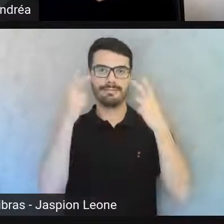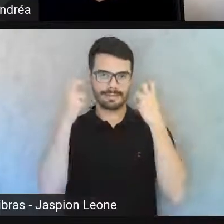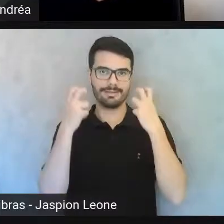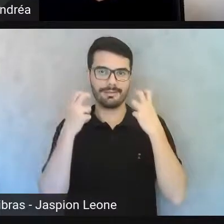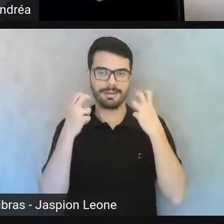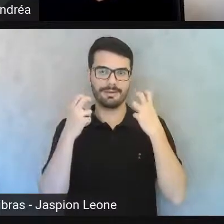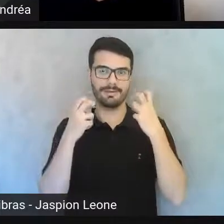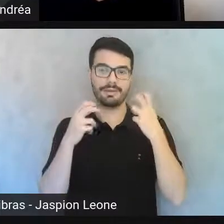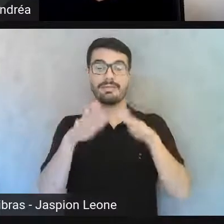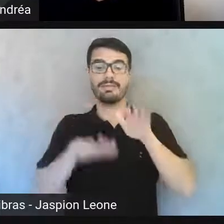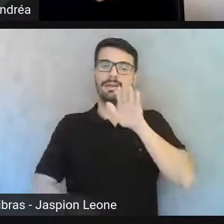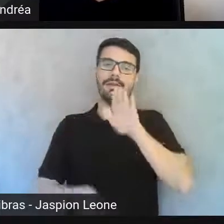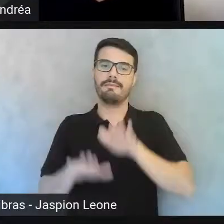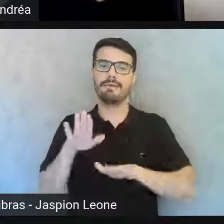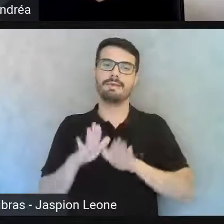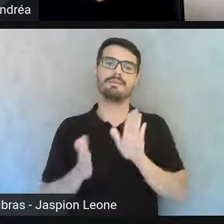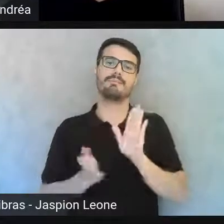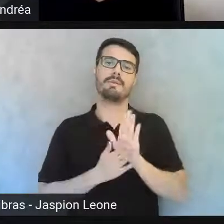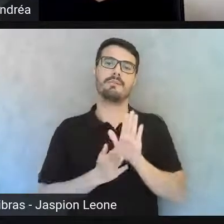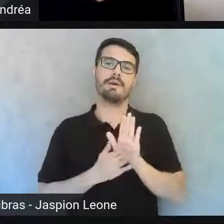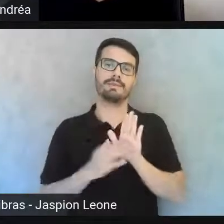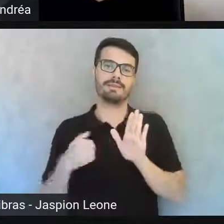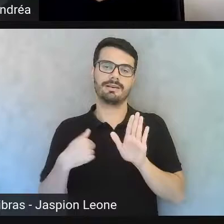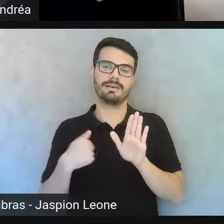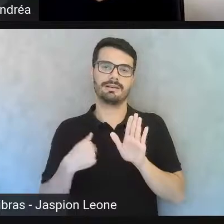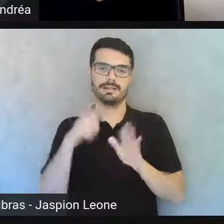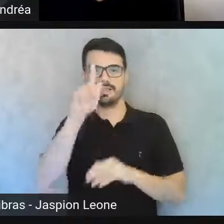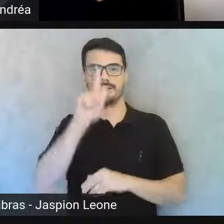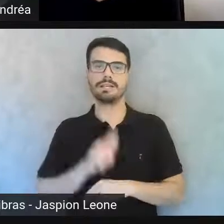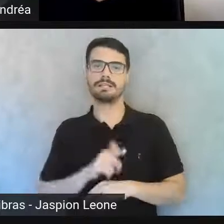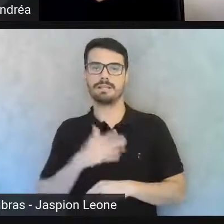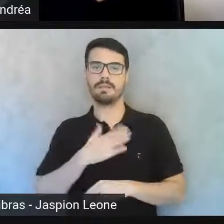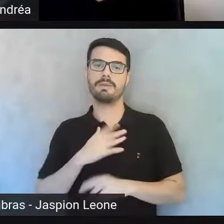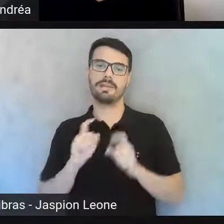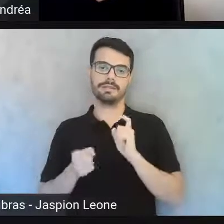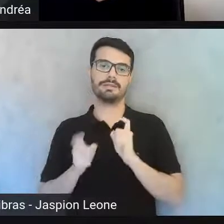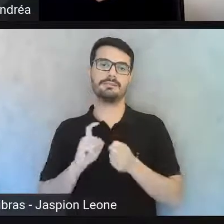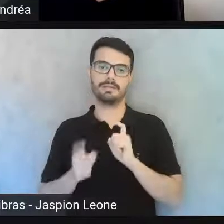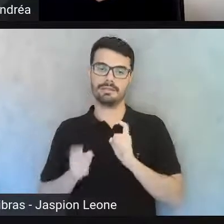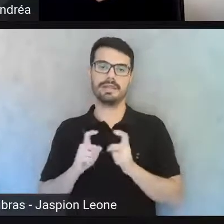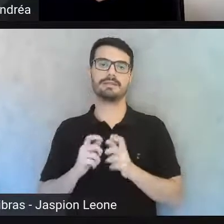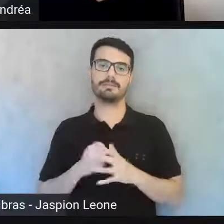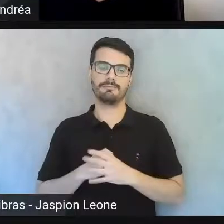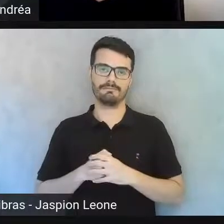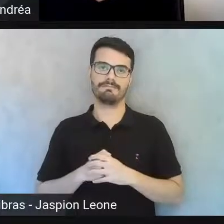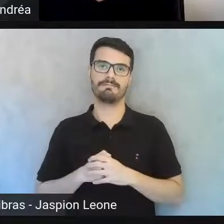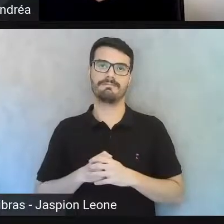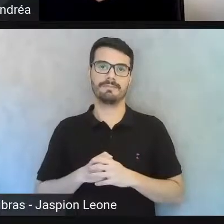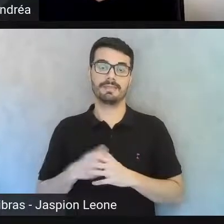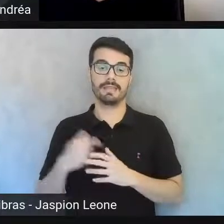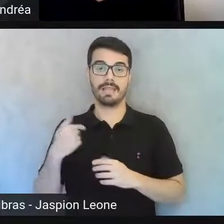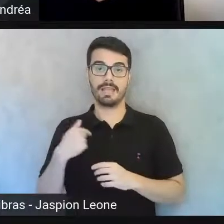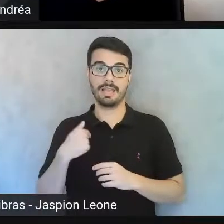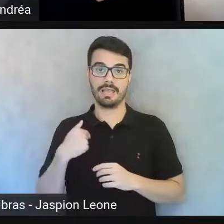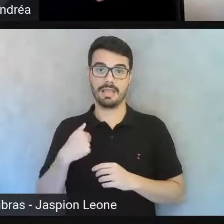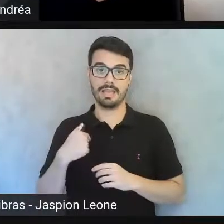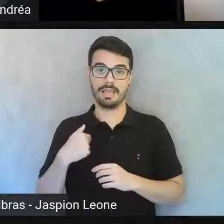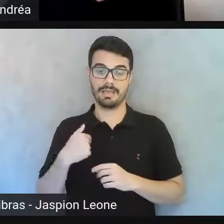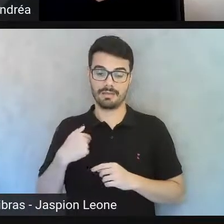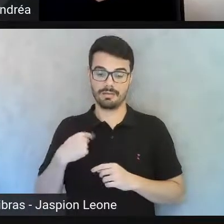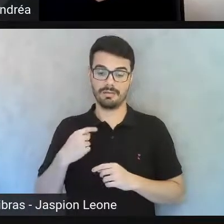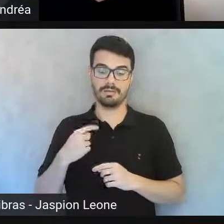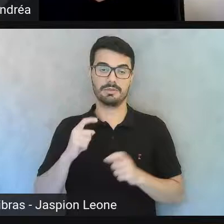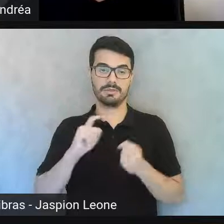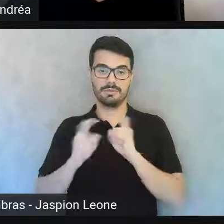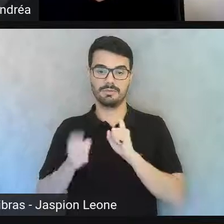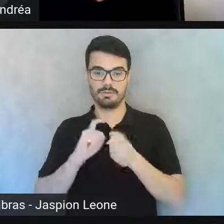a depender das ações adotadas pela administração, eu vou trazer um papel